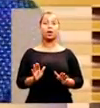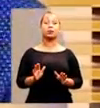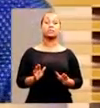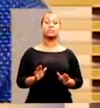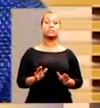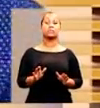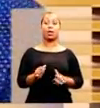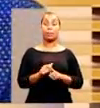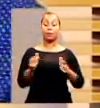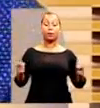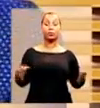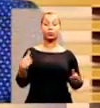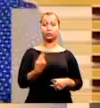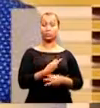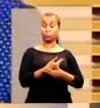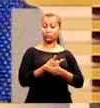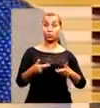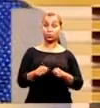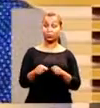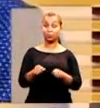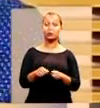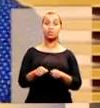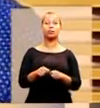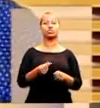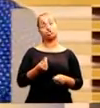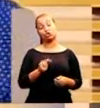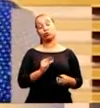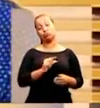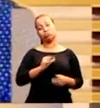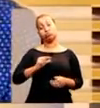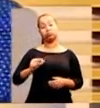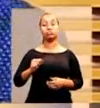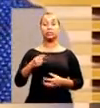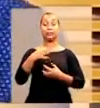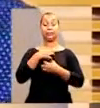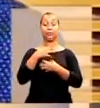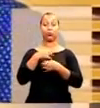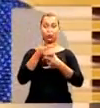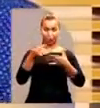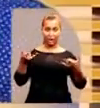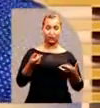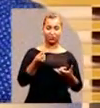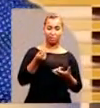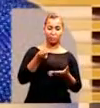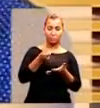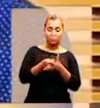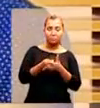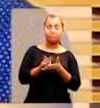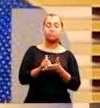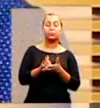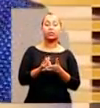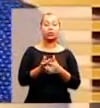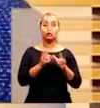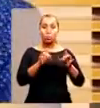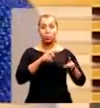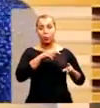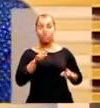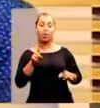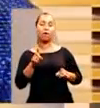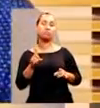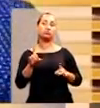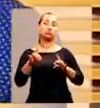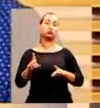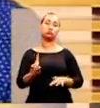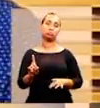Mas a maioria das nossas produções, a gente tem segurado um valor e tem sentido essa questão que sobrou,